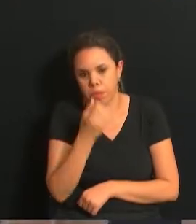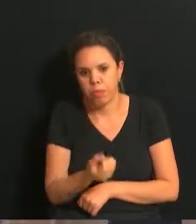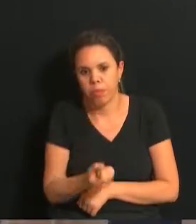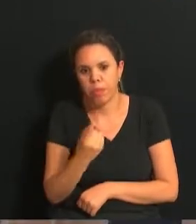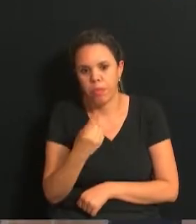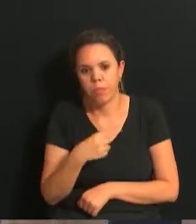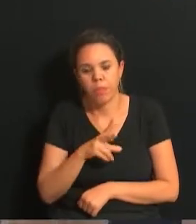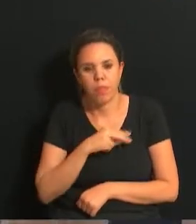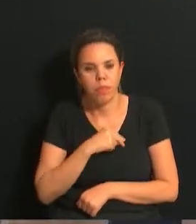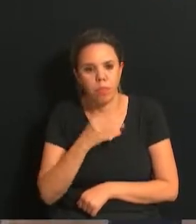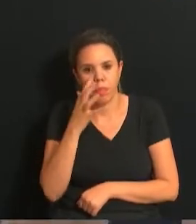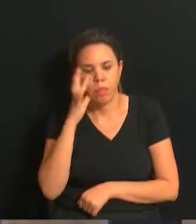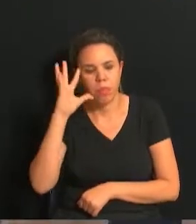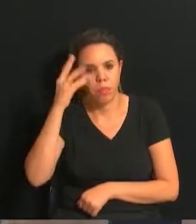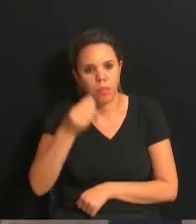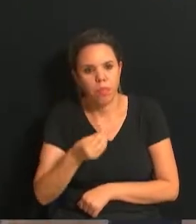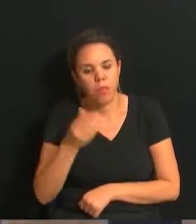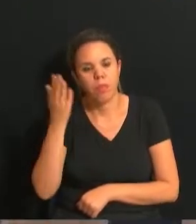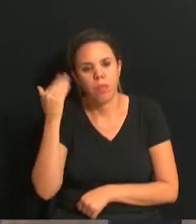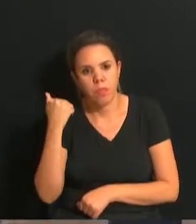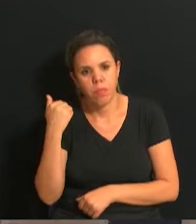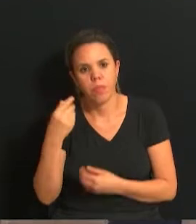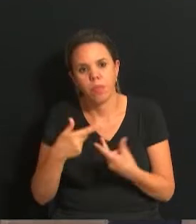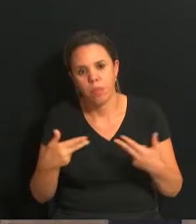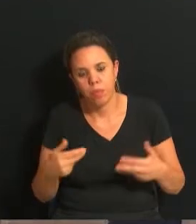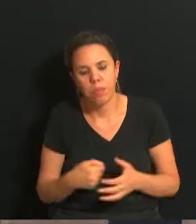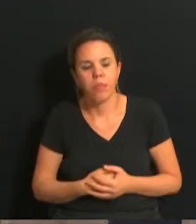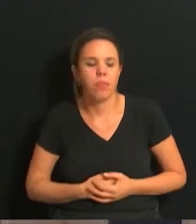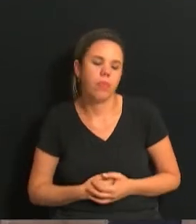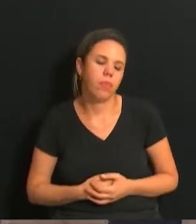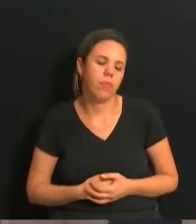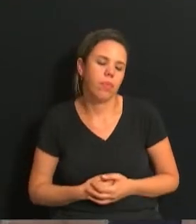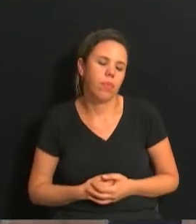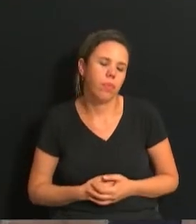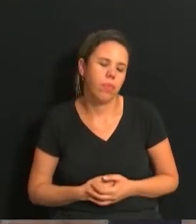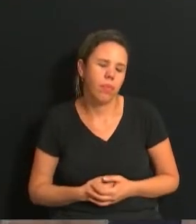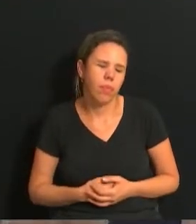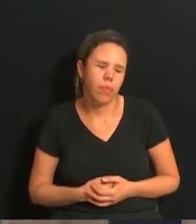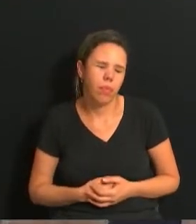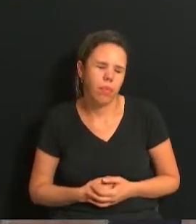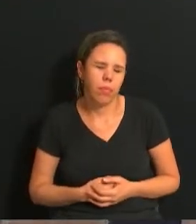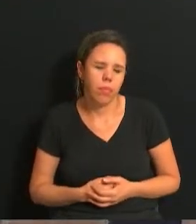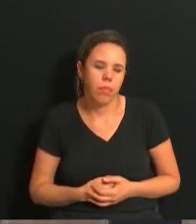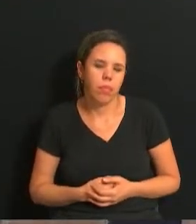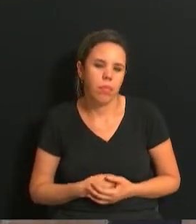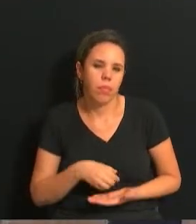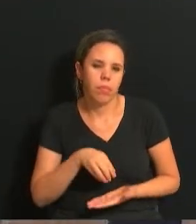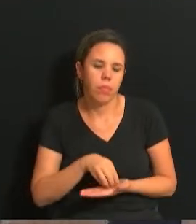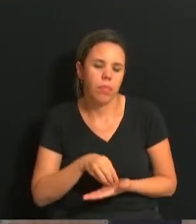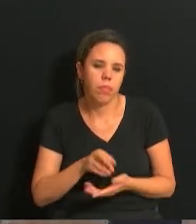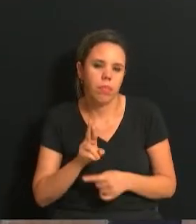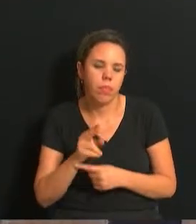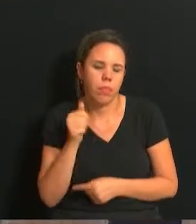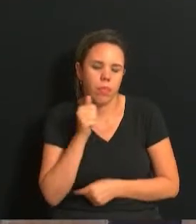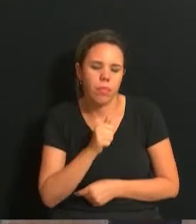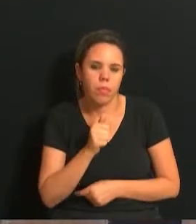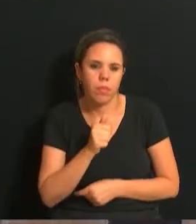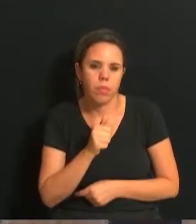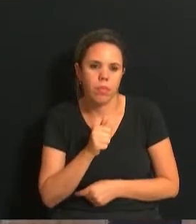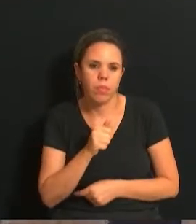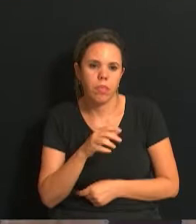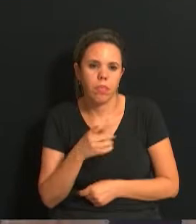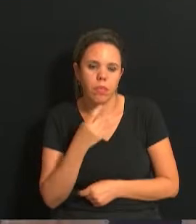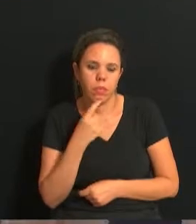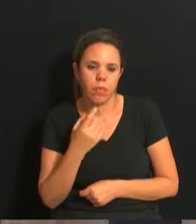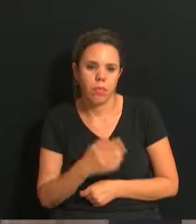já tinha entendimento, né, quer dizer, que a gente tem um centro de referência da mulher aqui na cidade de